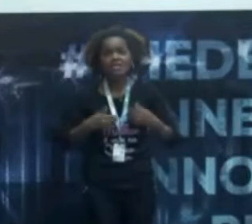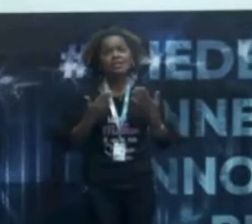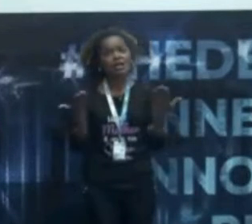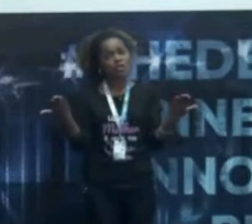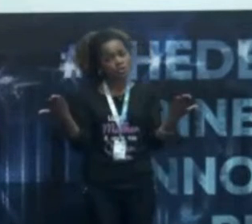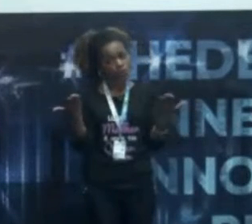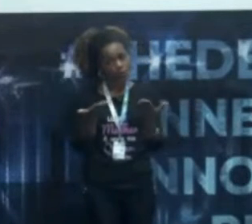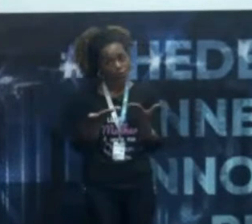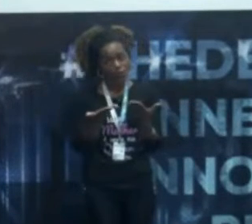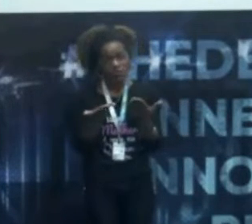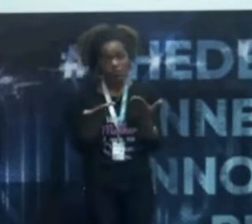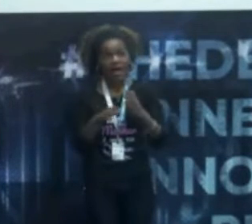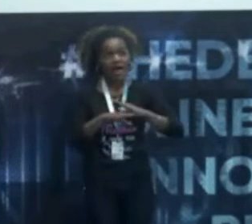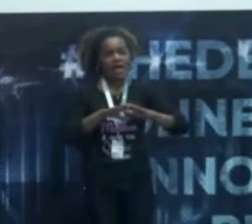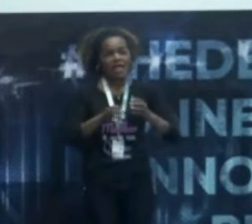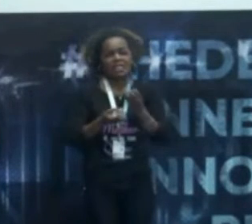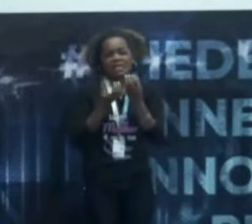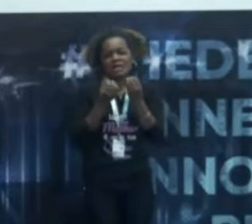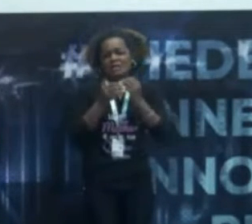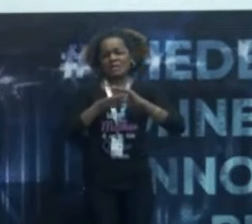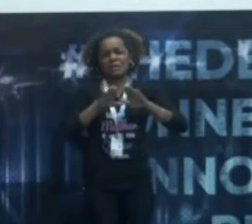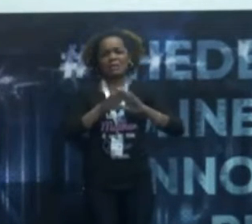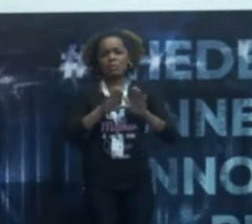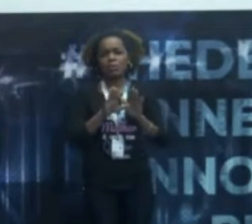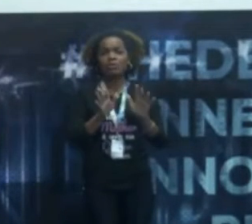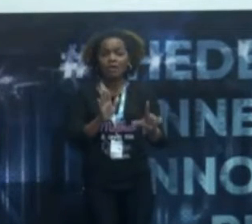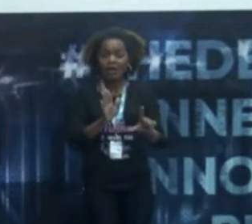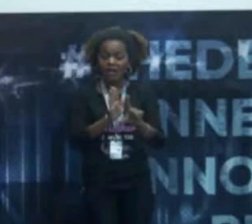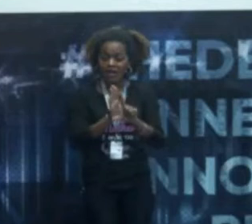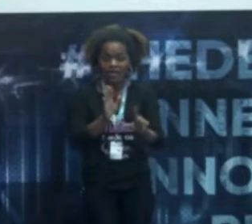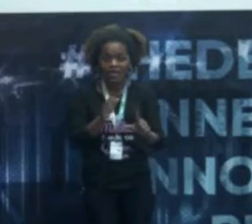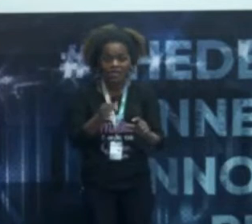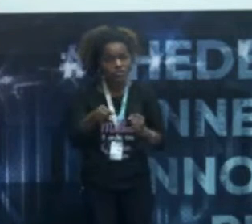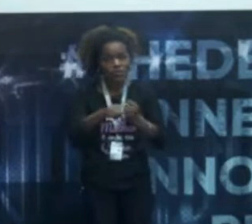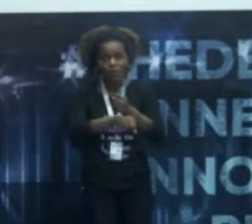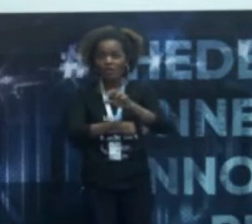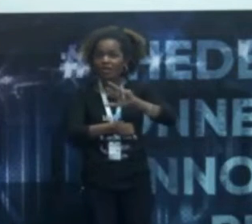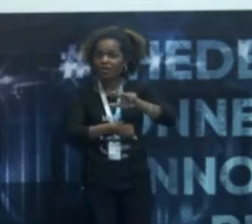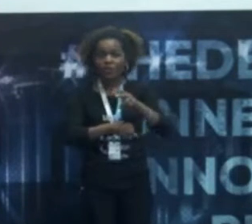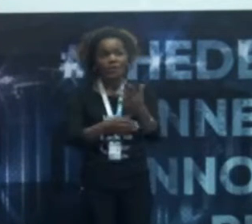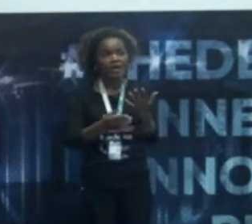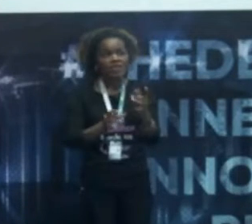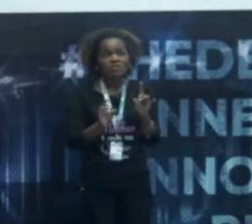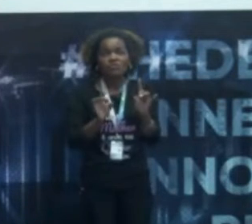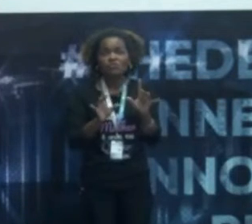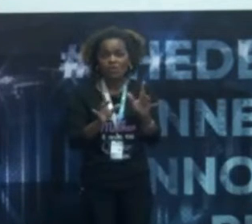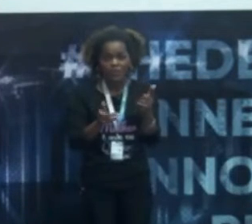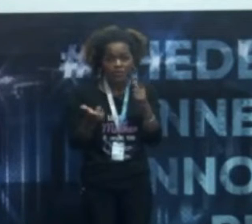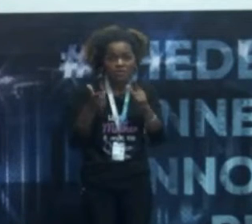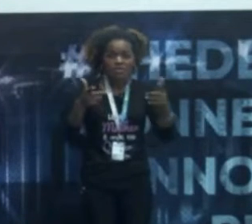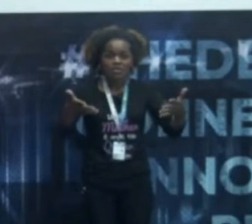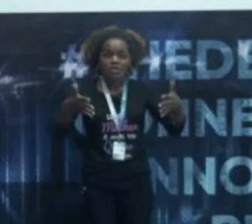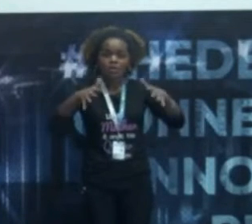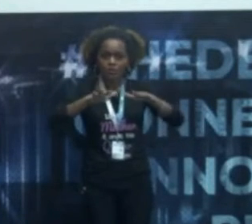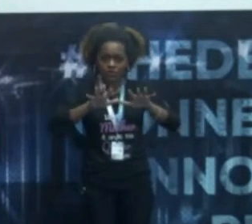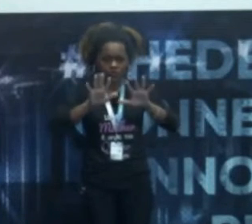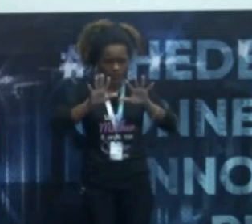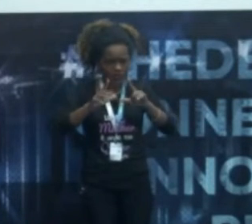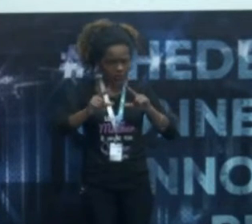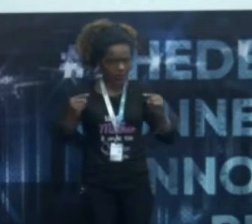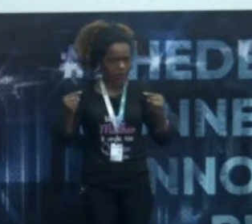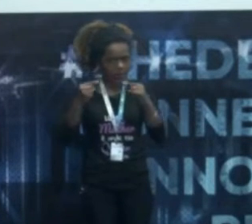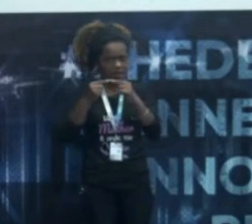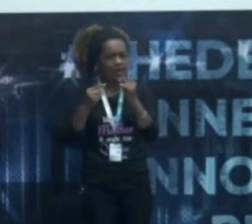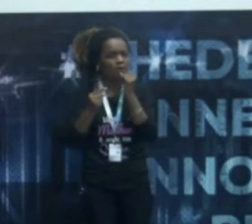não é suficiente. A lei de cotas não é suficiente para dar cargo da nossa inclusão. Vou traçar um paralelo para vocês